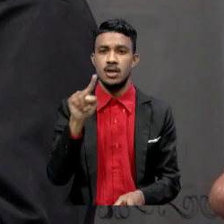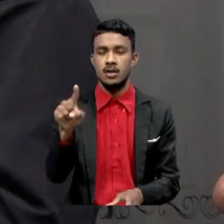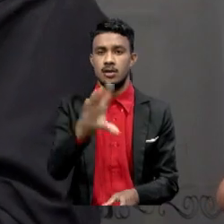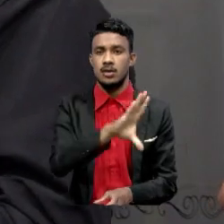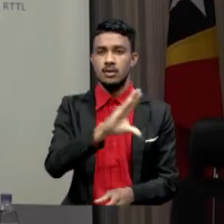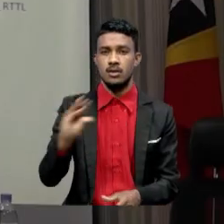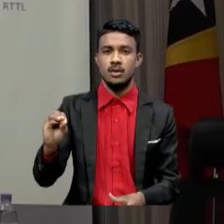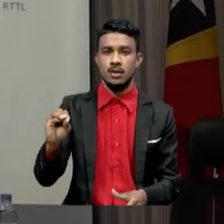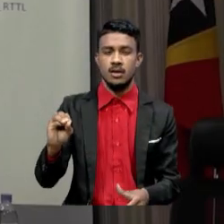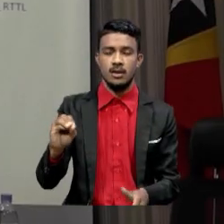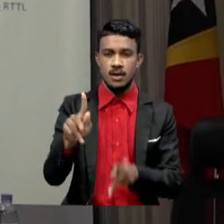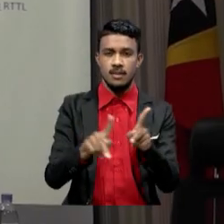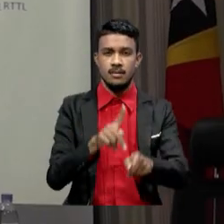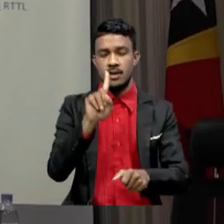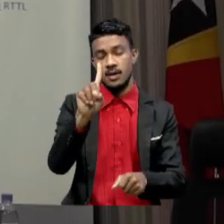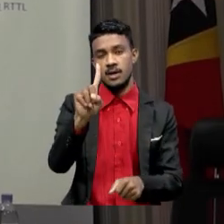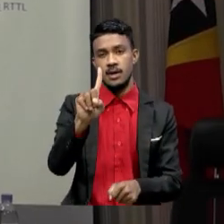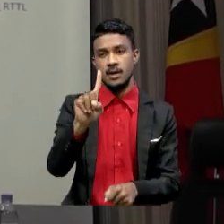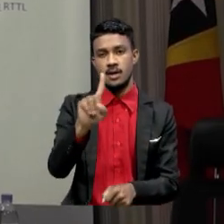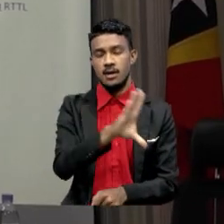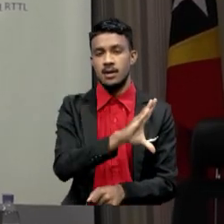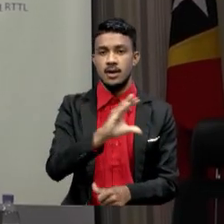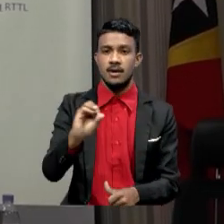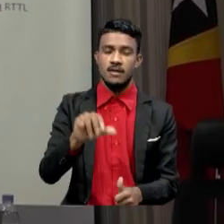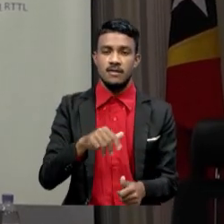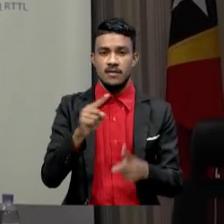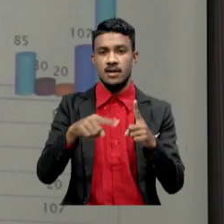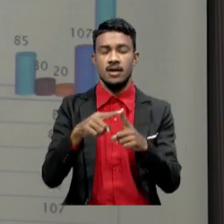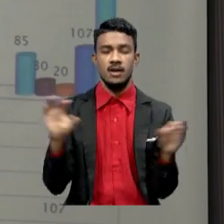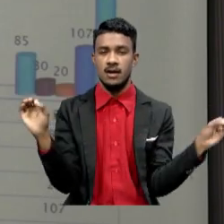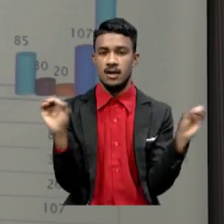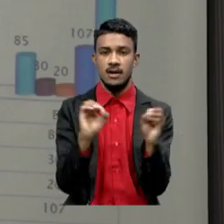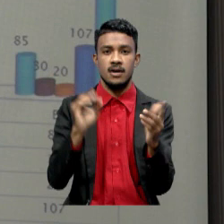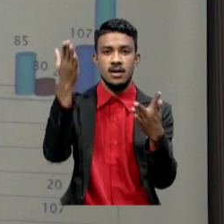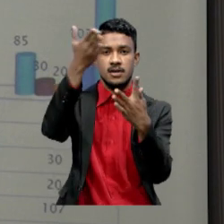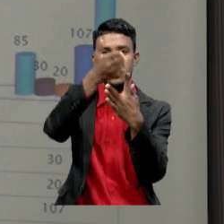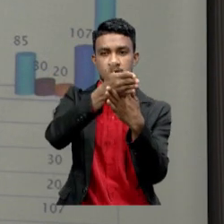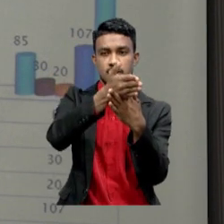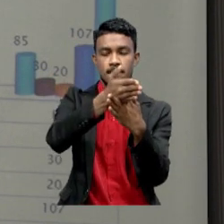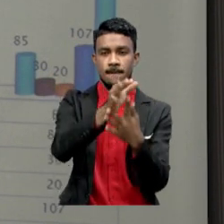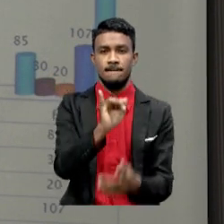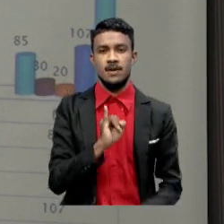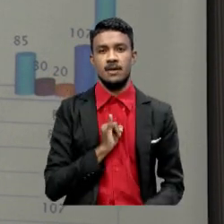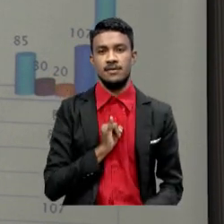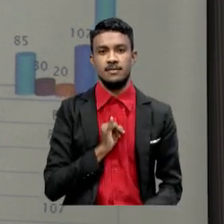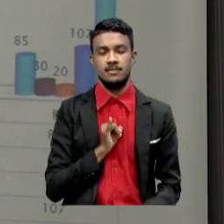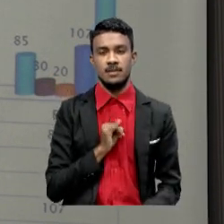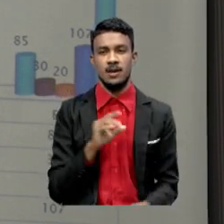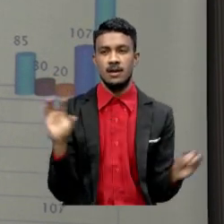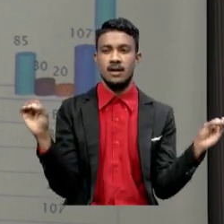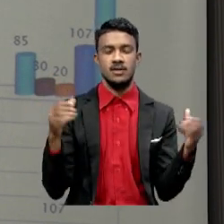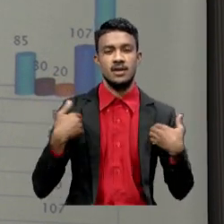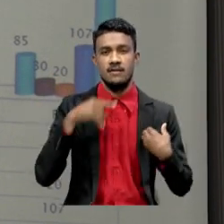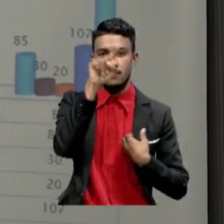Segmento sociedade ida que tarde lá ia acesso. How não se